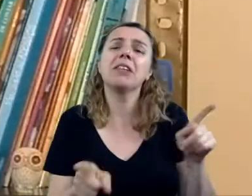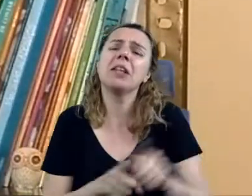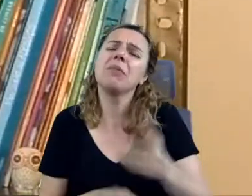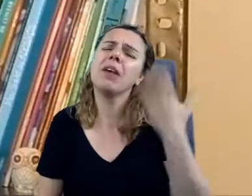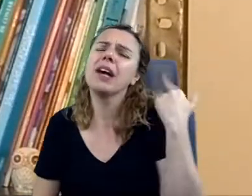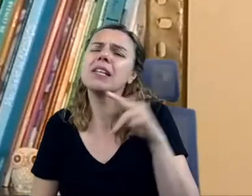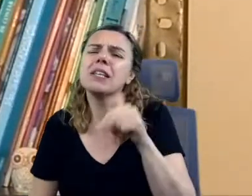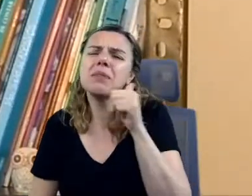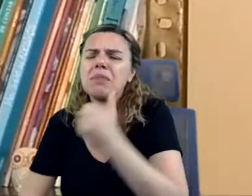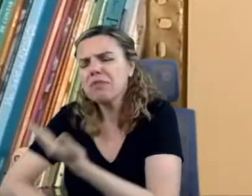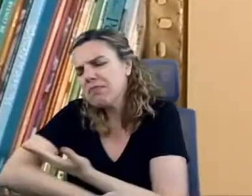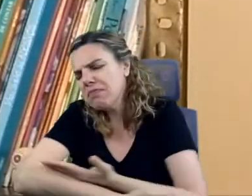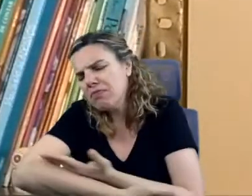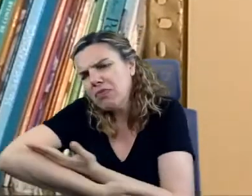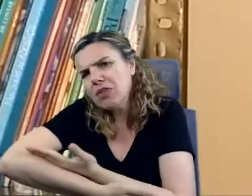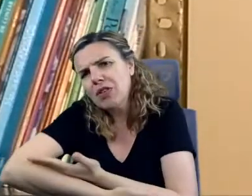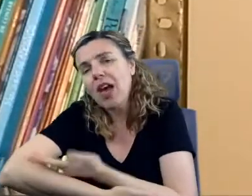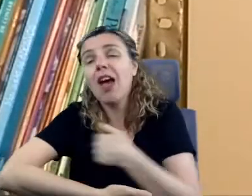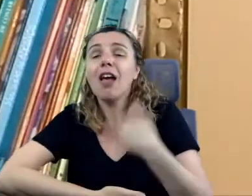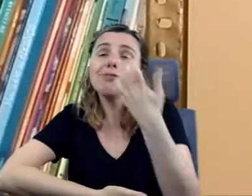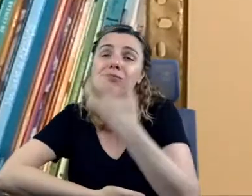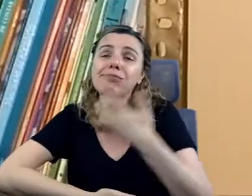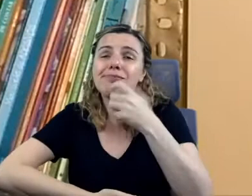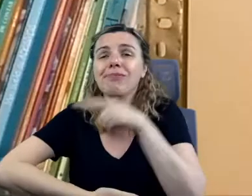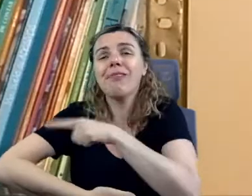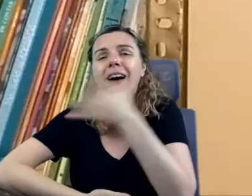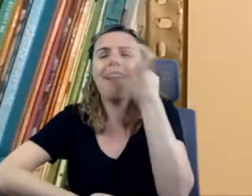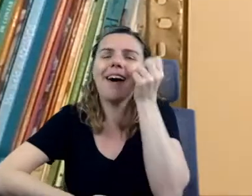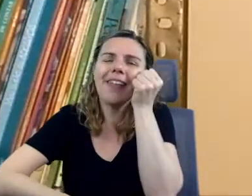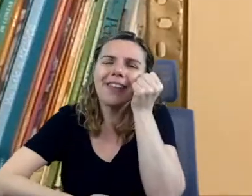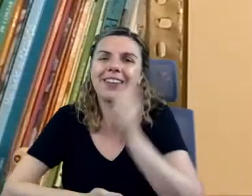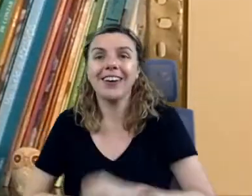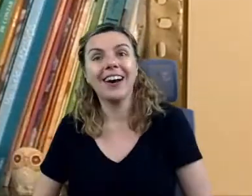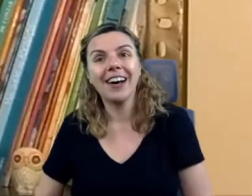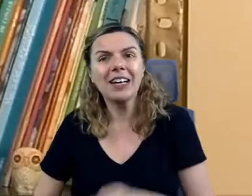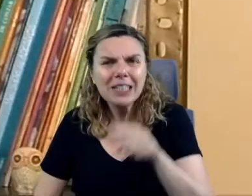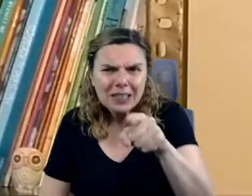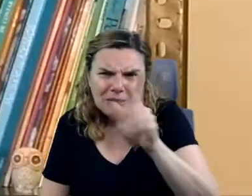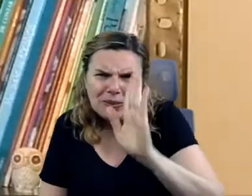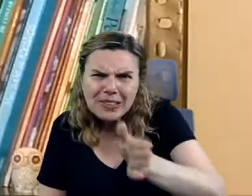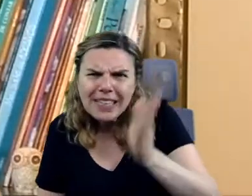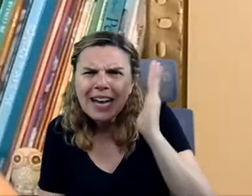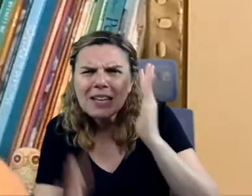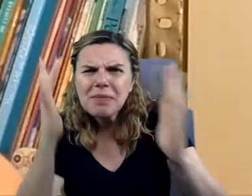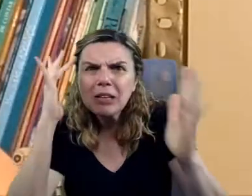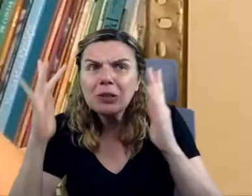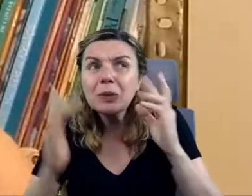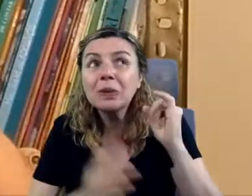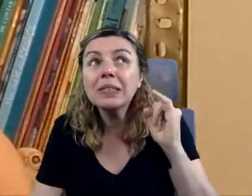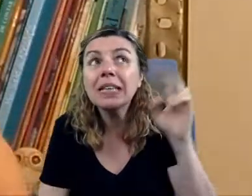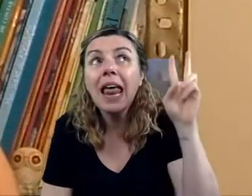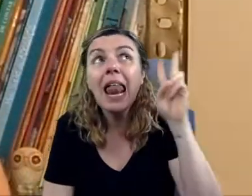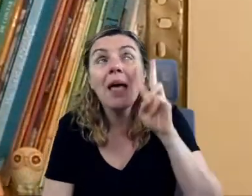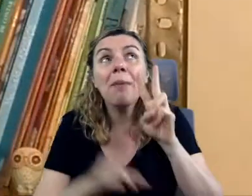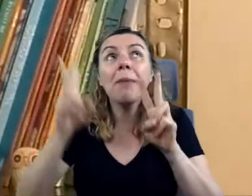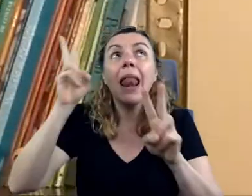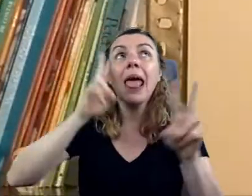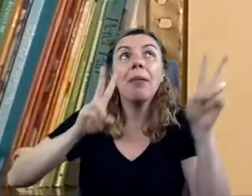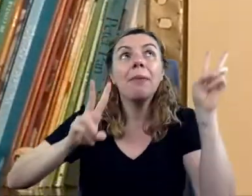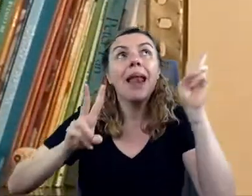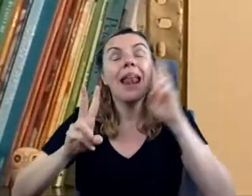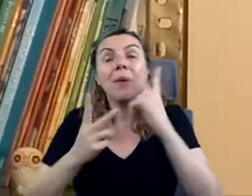a minha irmã era um bebezinho e eu cantava para ela dormir. Vocês já pensaram se a gente pudesse ter as